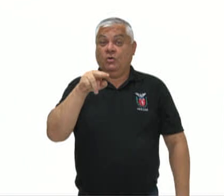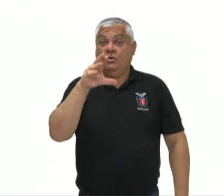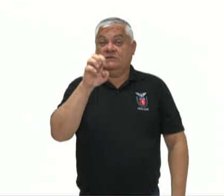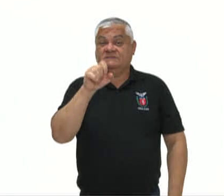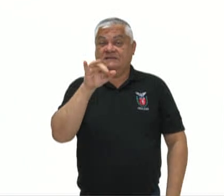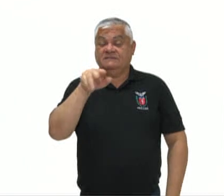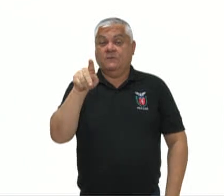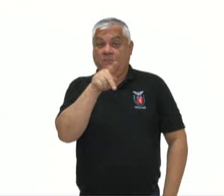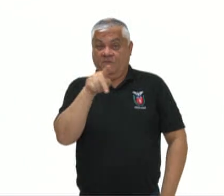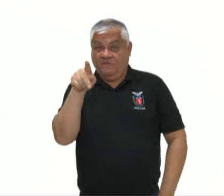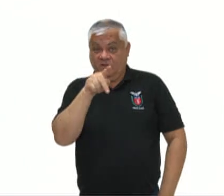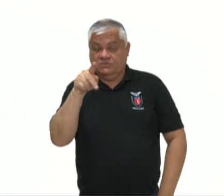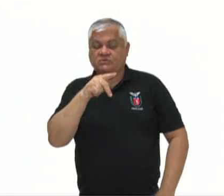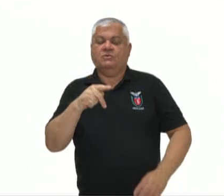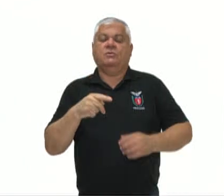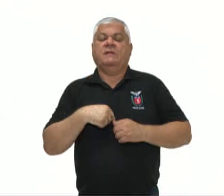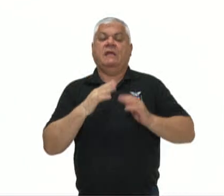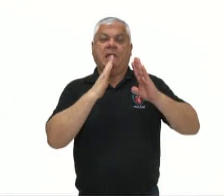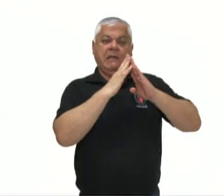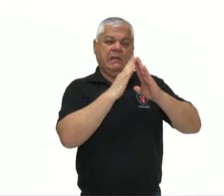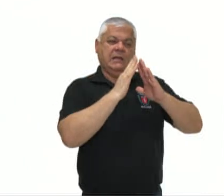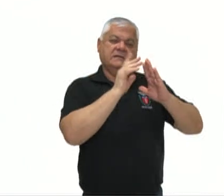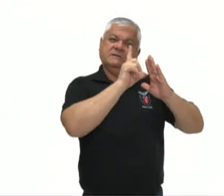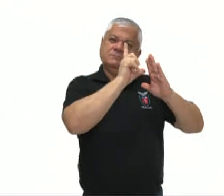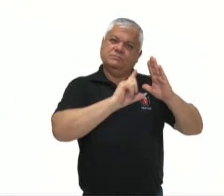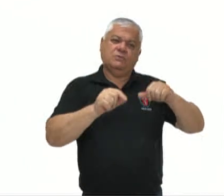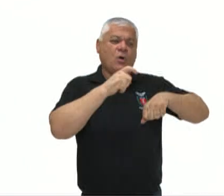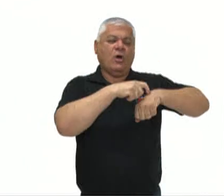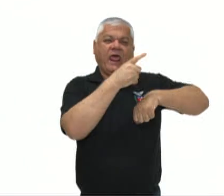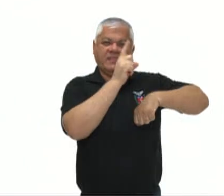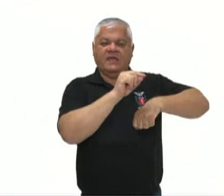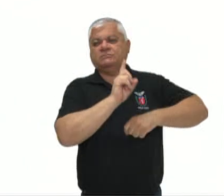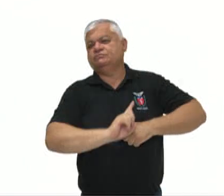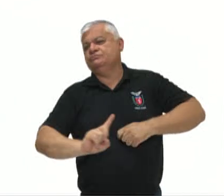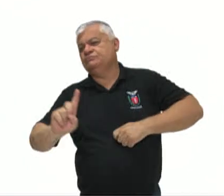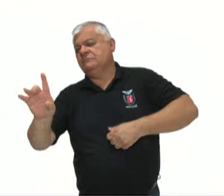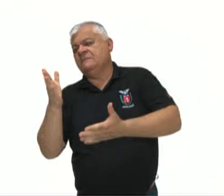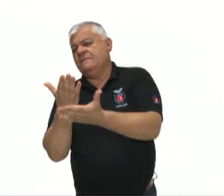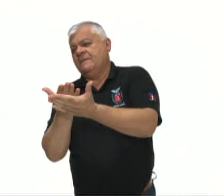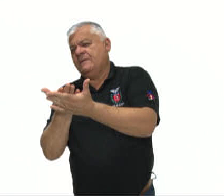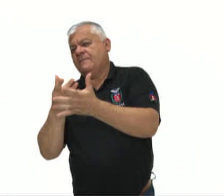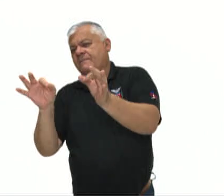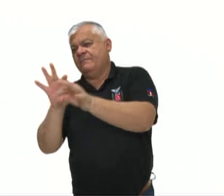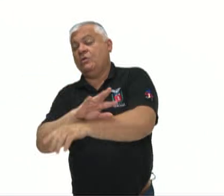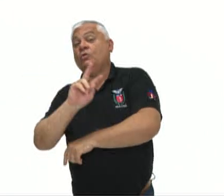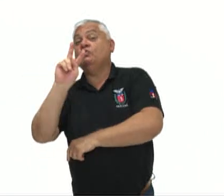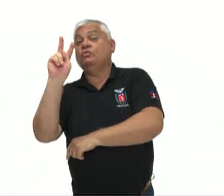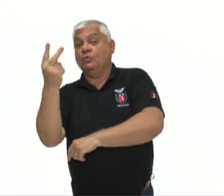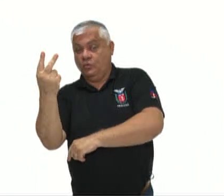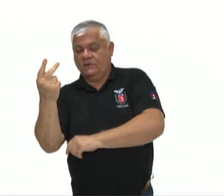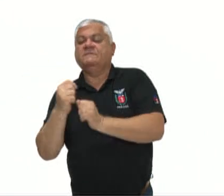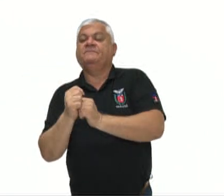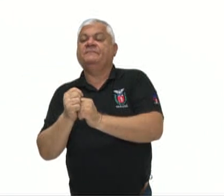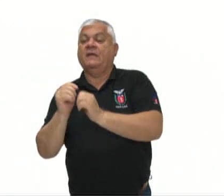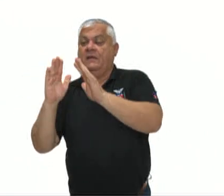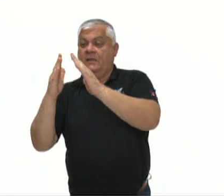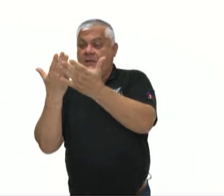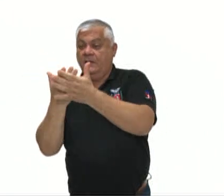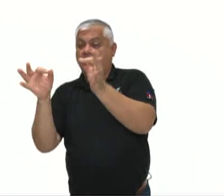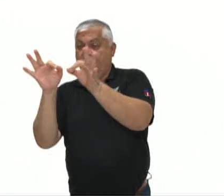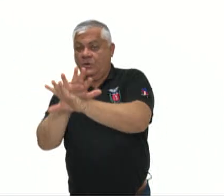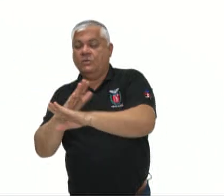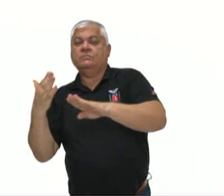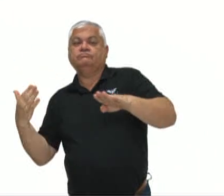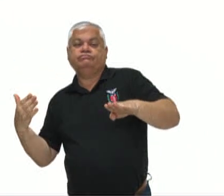escola. Saía de casa às 10 horas e findava a aula às 2. Da escola ia para o campo de